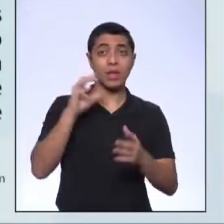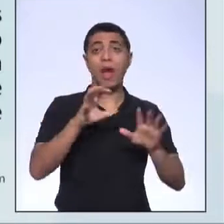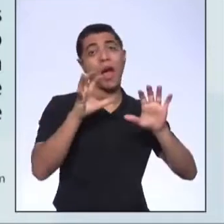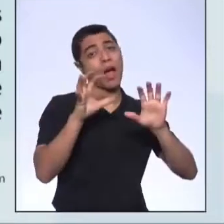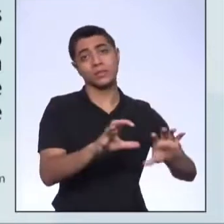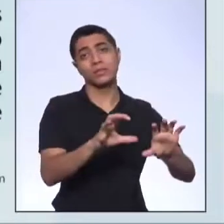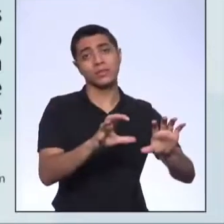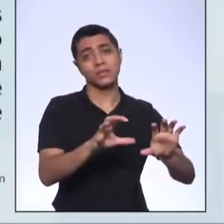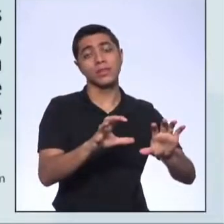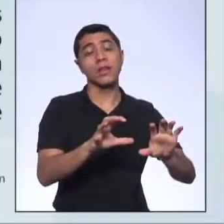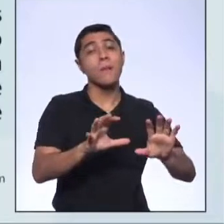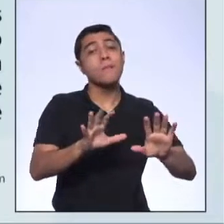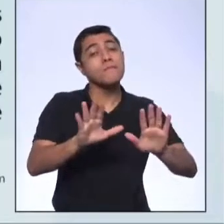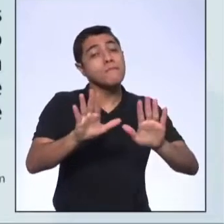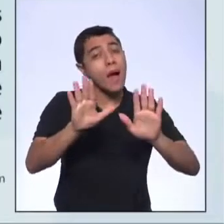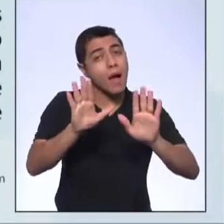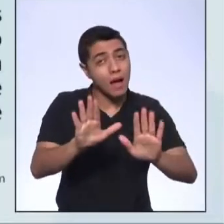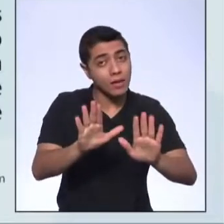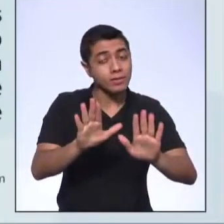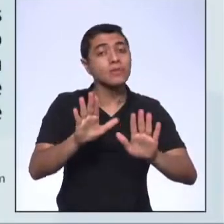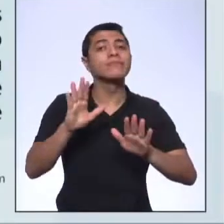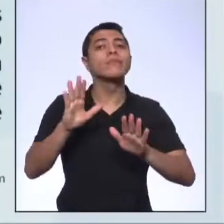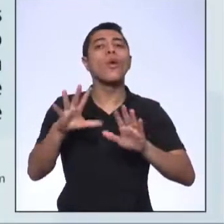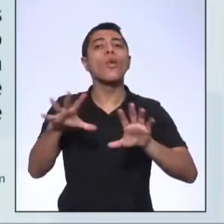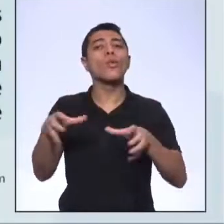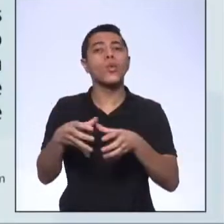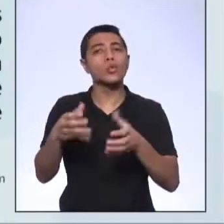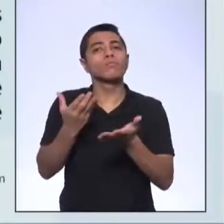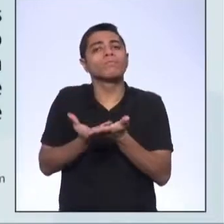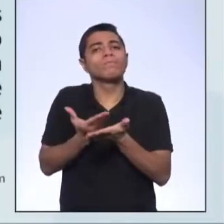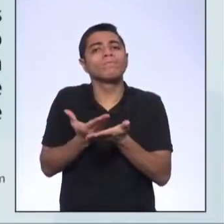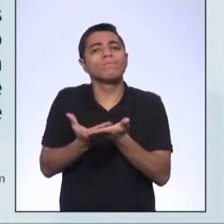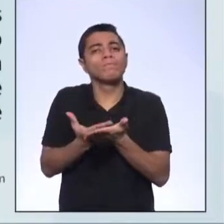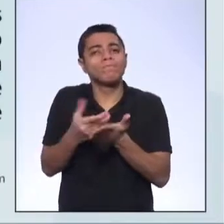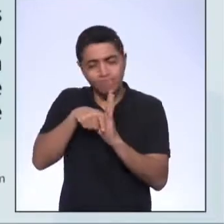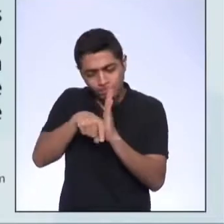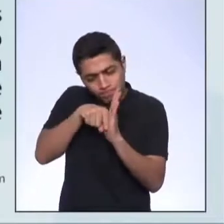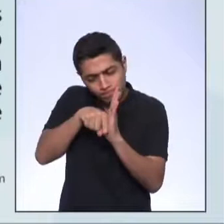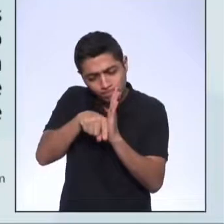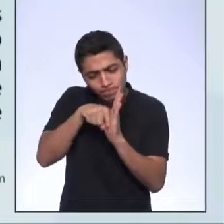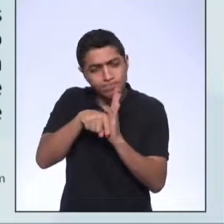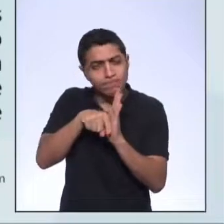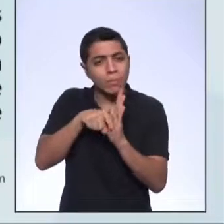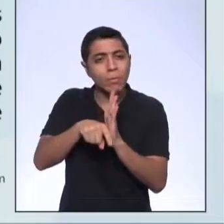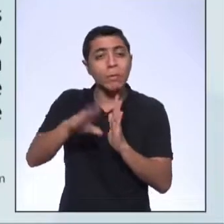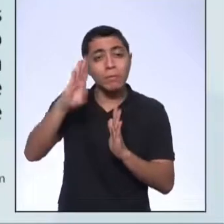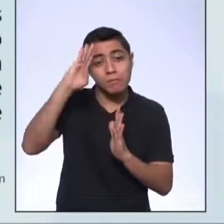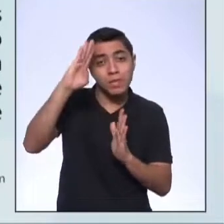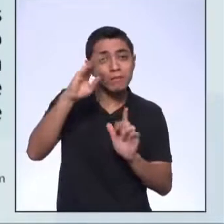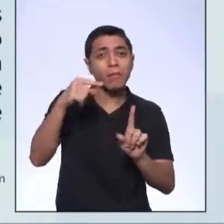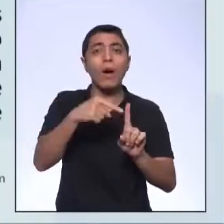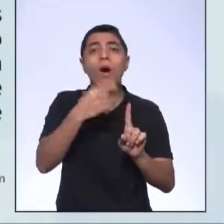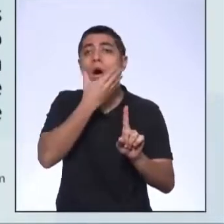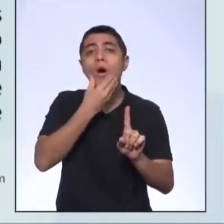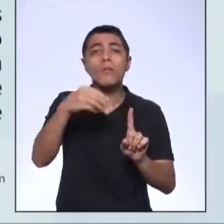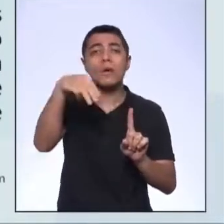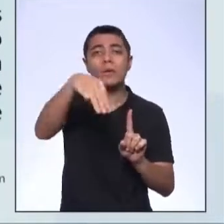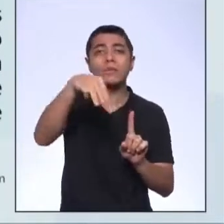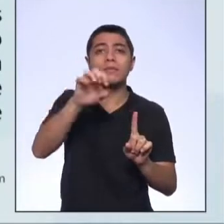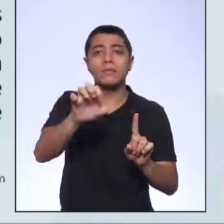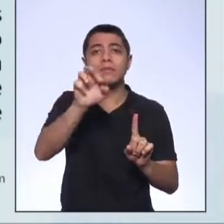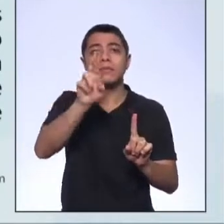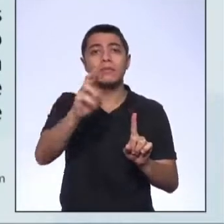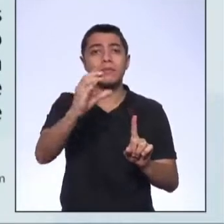formato só que depois de algumas pesquisas né especialmente aí não mexe com ninguém e do ao